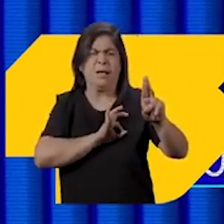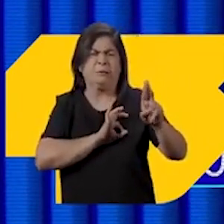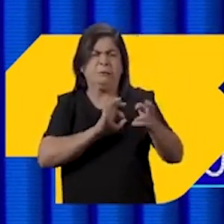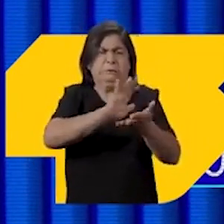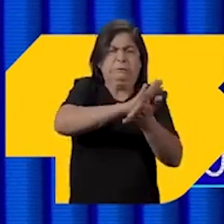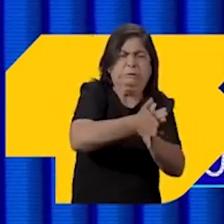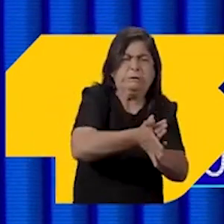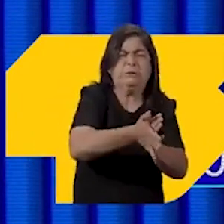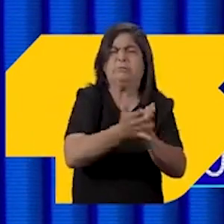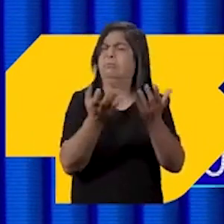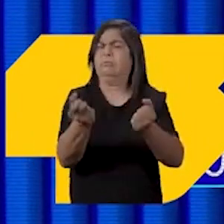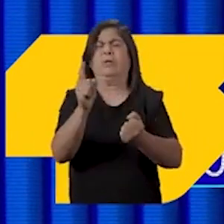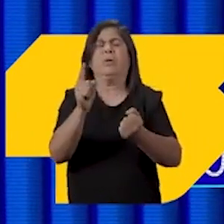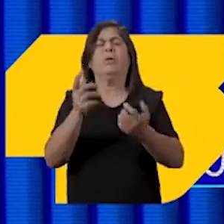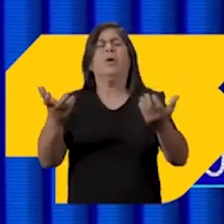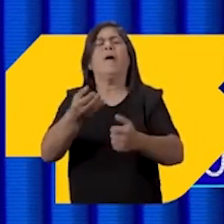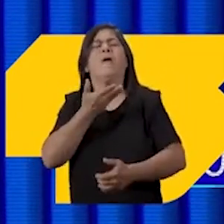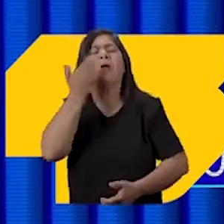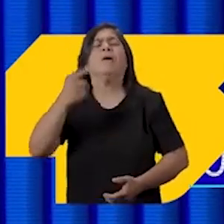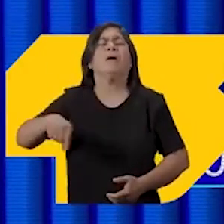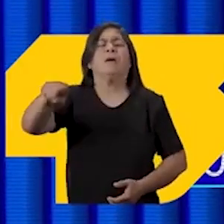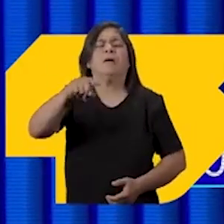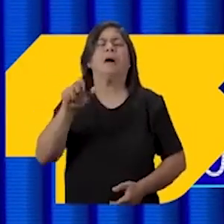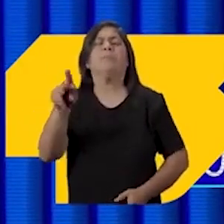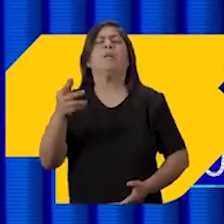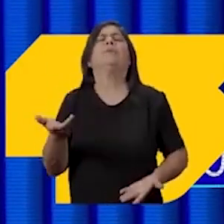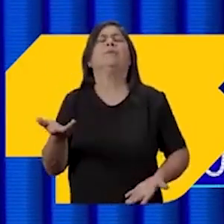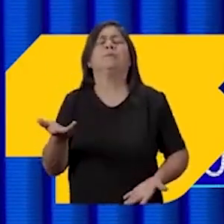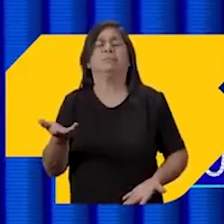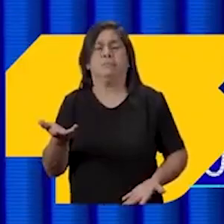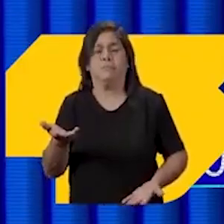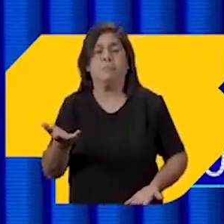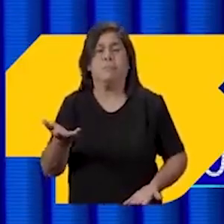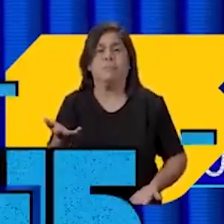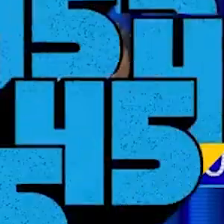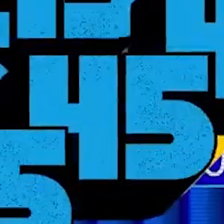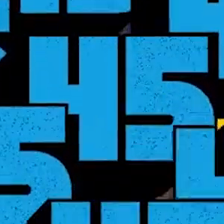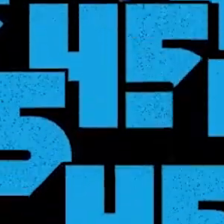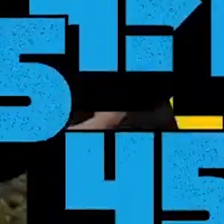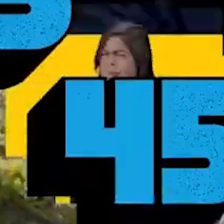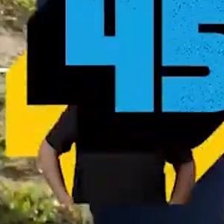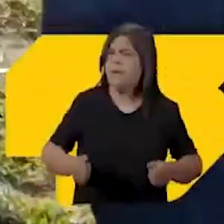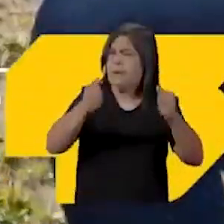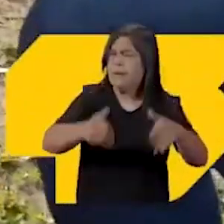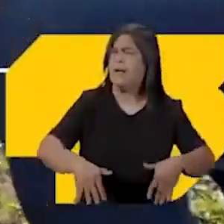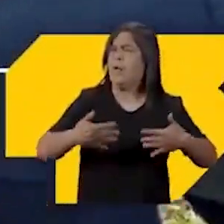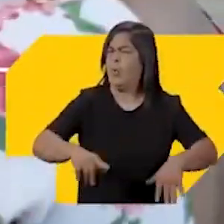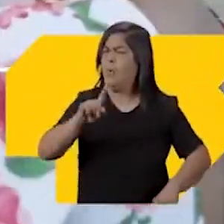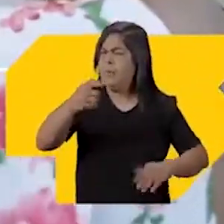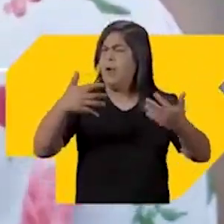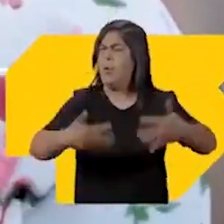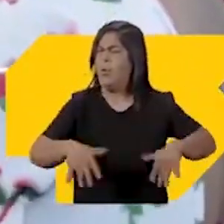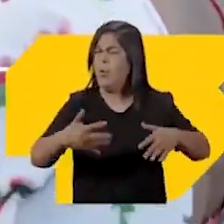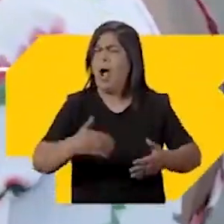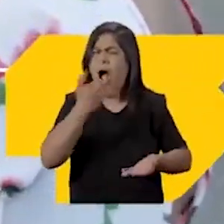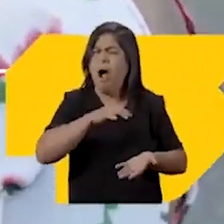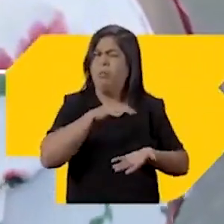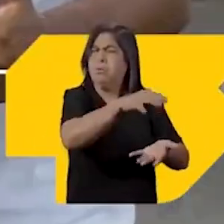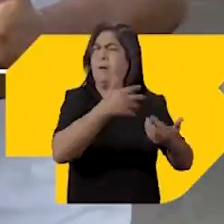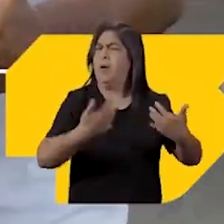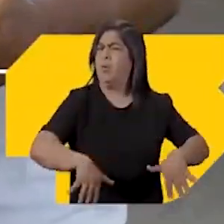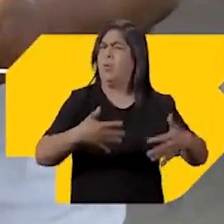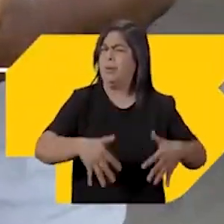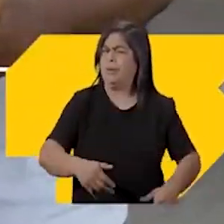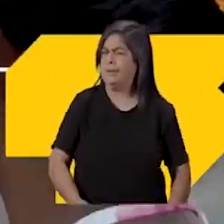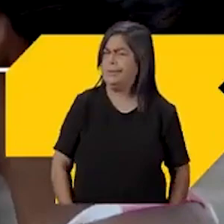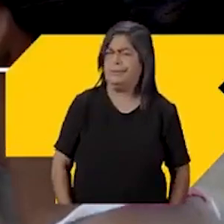segurança pública com qualidade massacrando um policial, impedindo que ele sequer se aposente. Um governador que gasta 1 milhão e feira, mano.